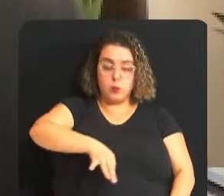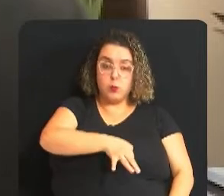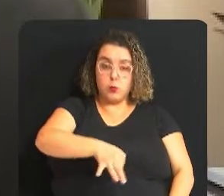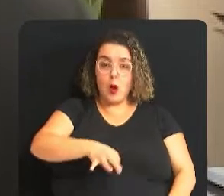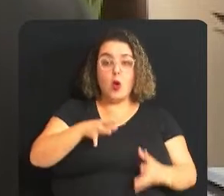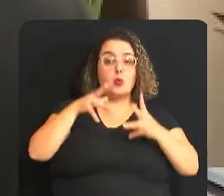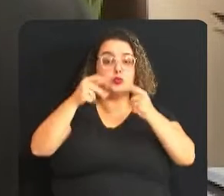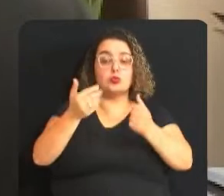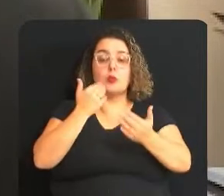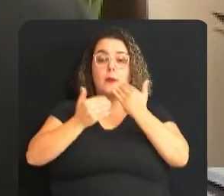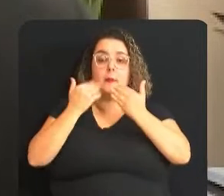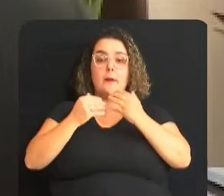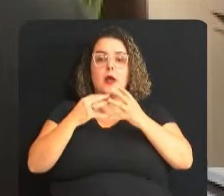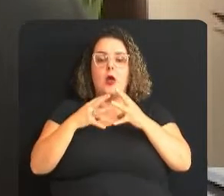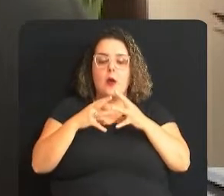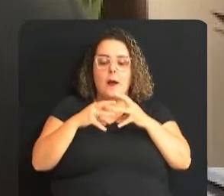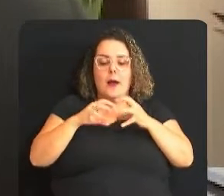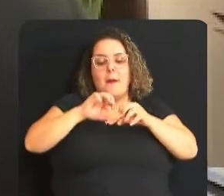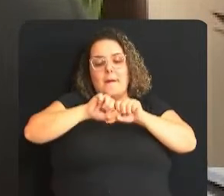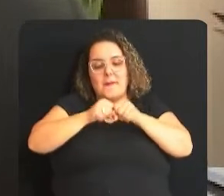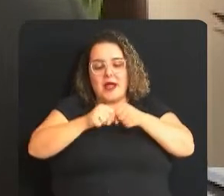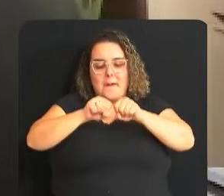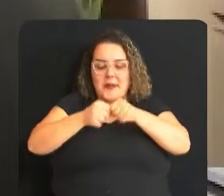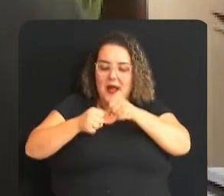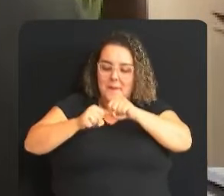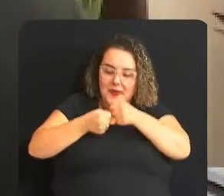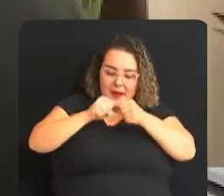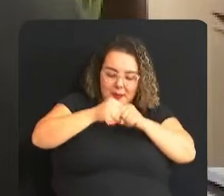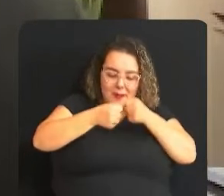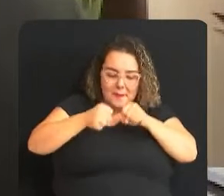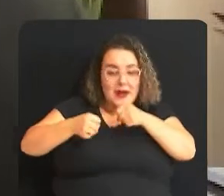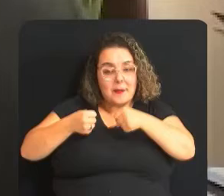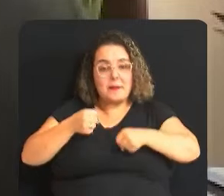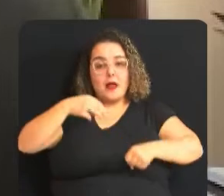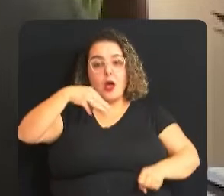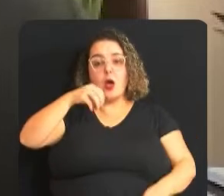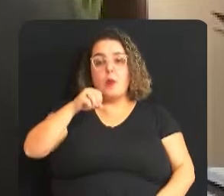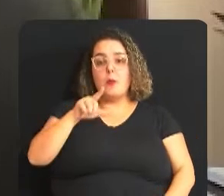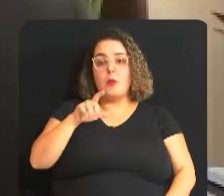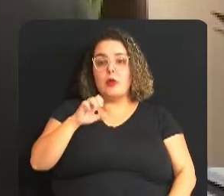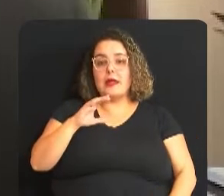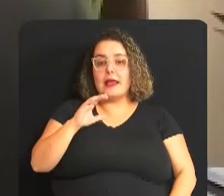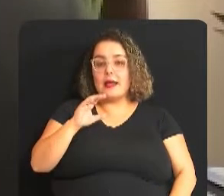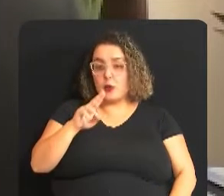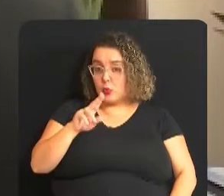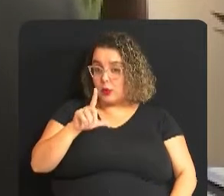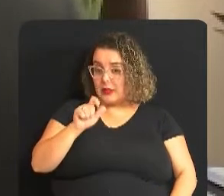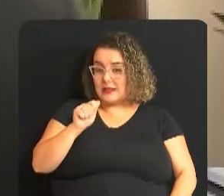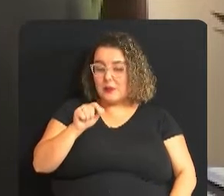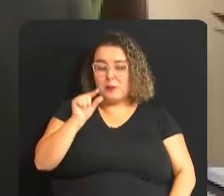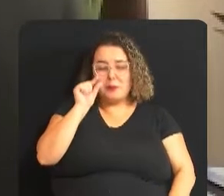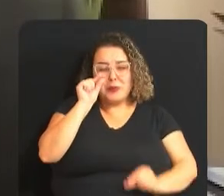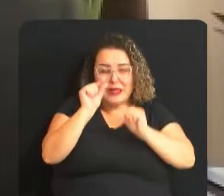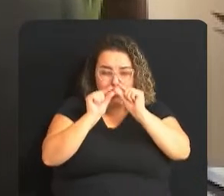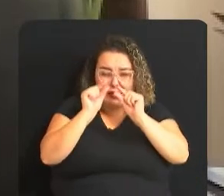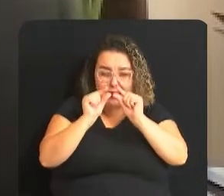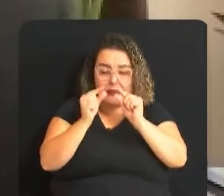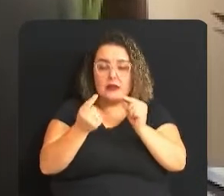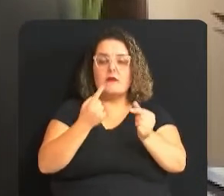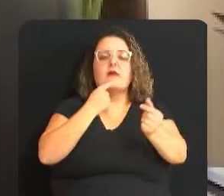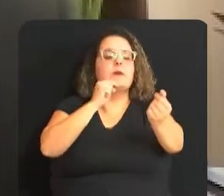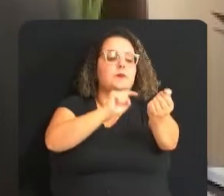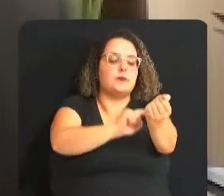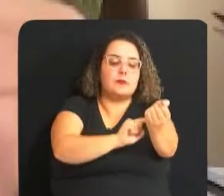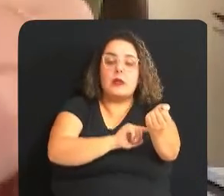comeu fragmentado em pequenas moléculas, pequenas coisinhas que vão cair no sangue. Então, no sangue só